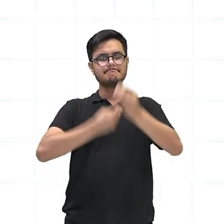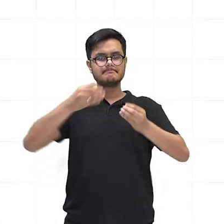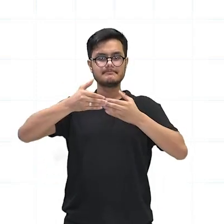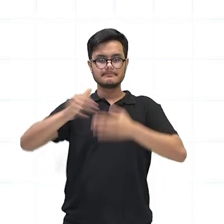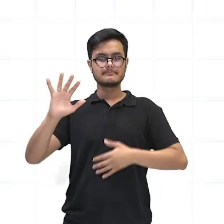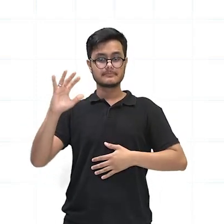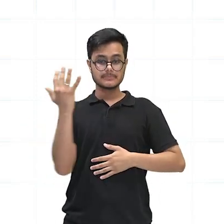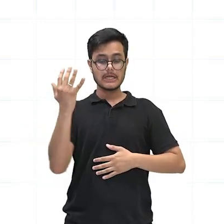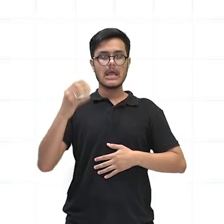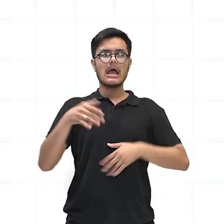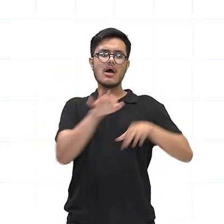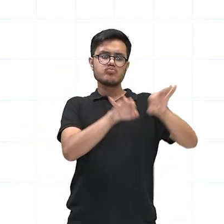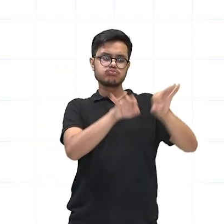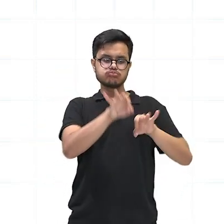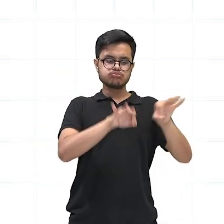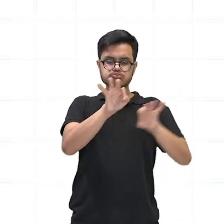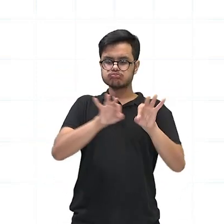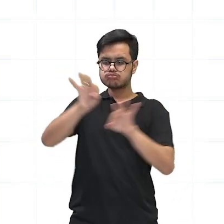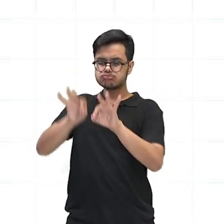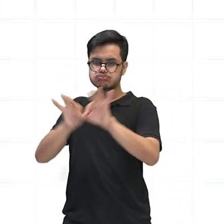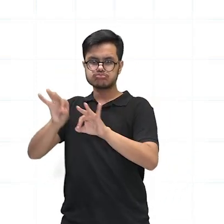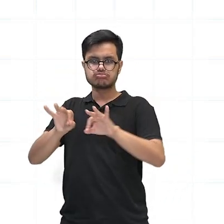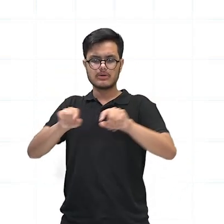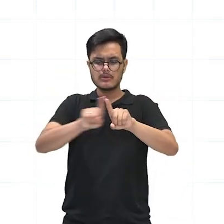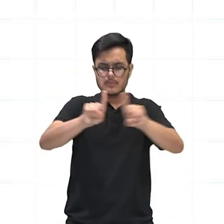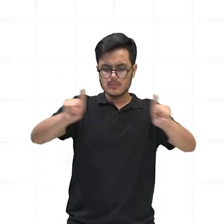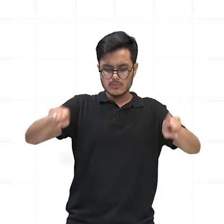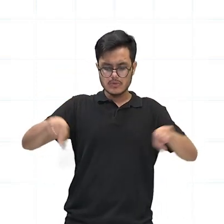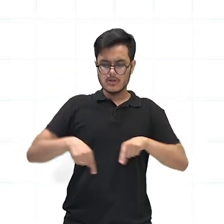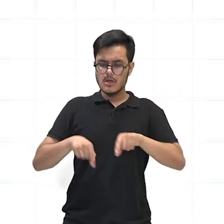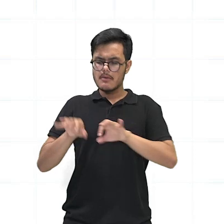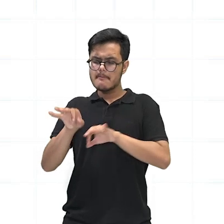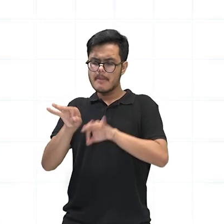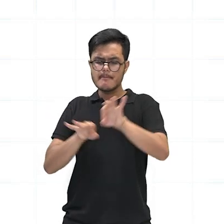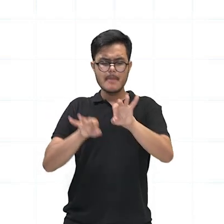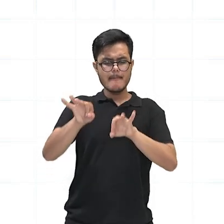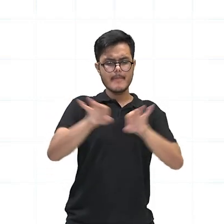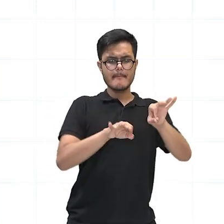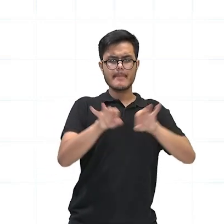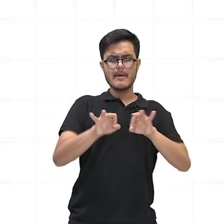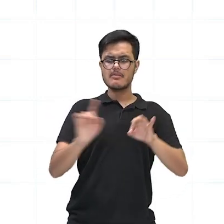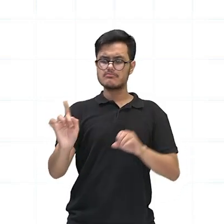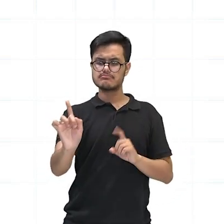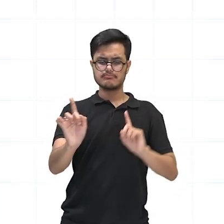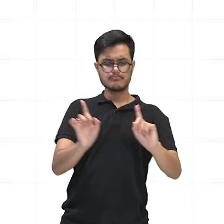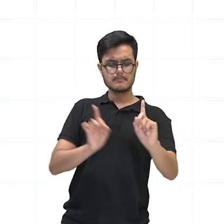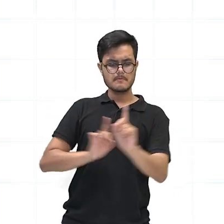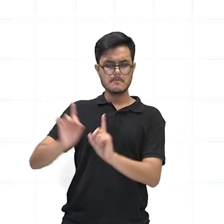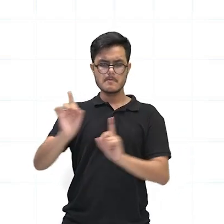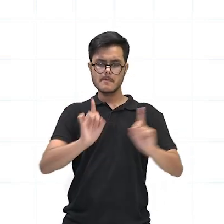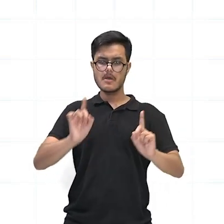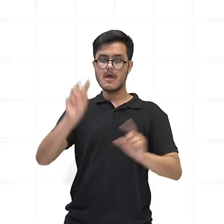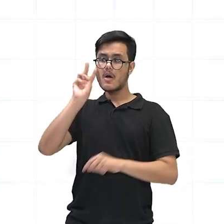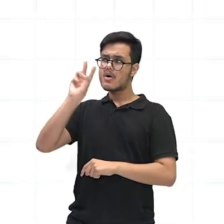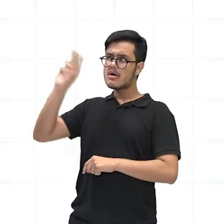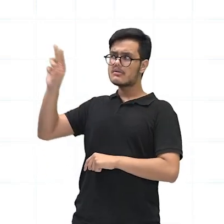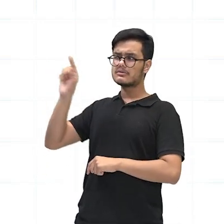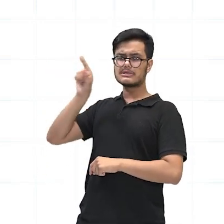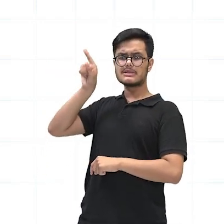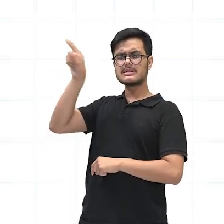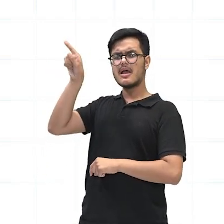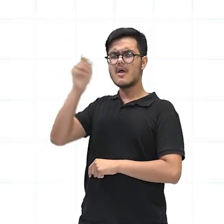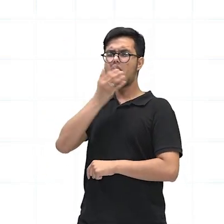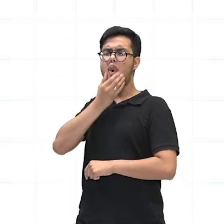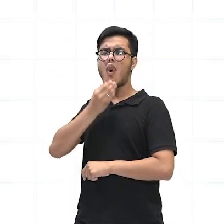as posições irão se inverter. E eu quero que vocês já observem essa imagem, porque a gente já tem a presença de um dos